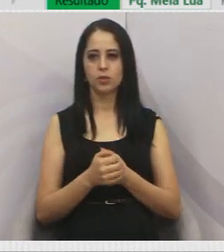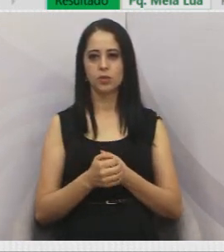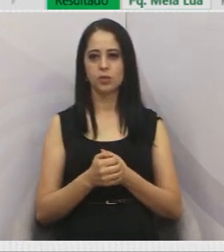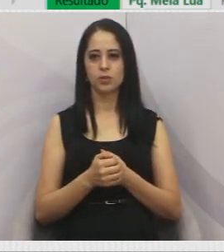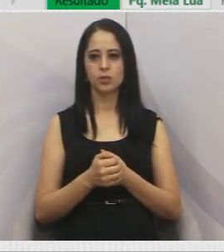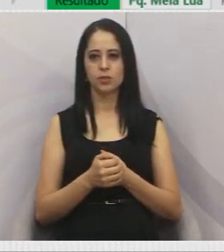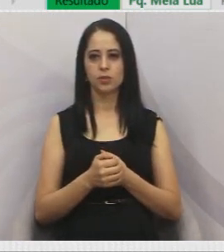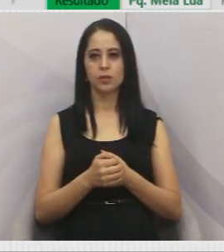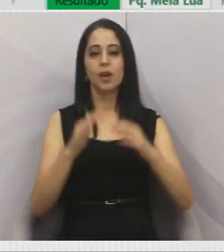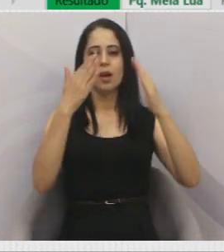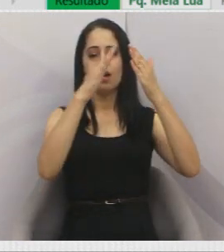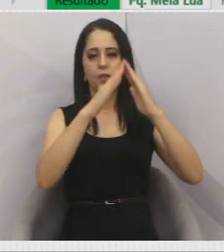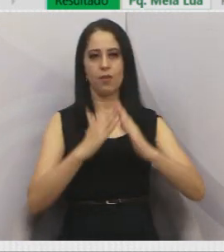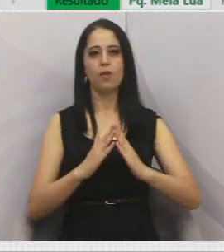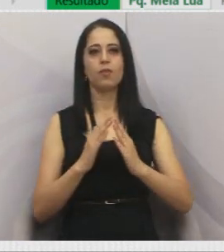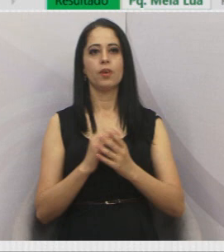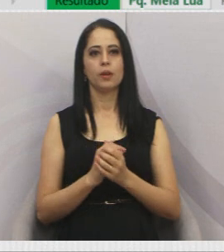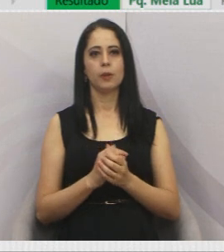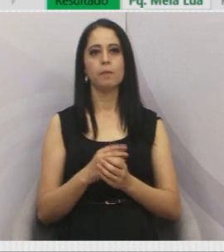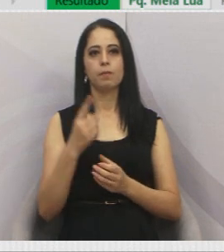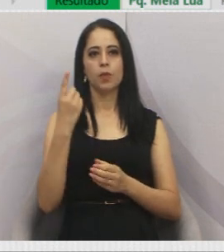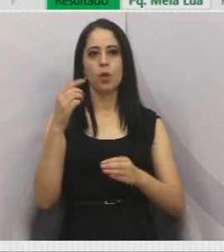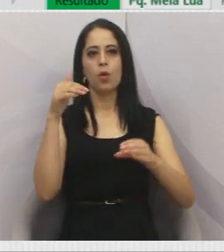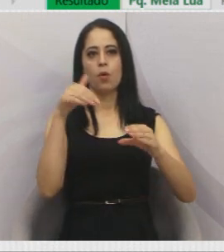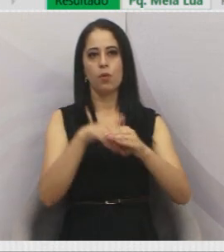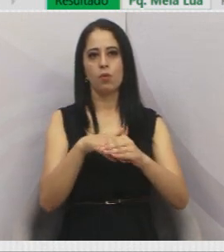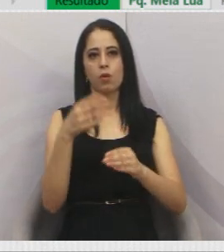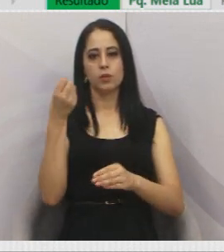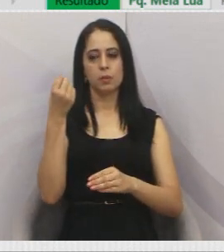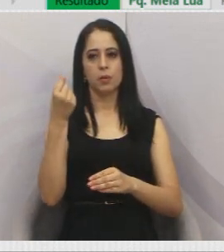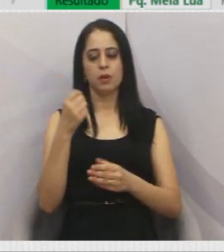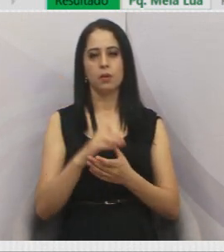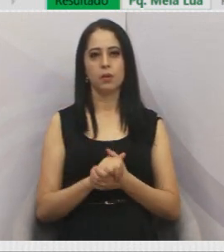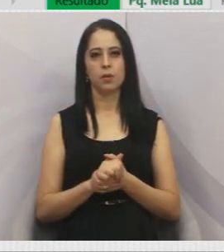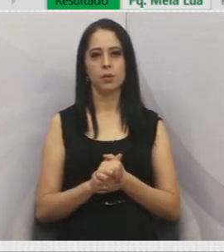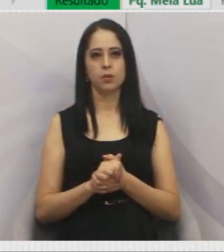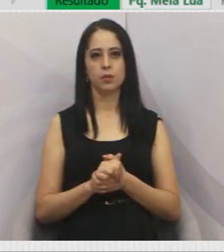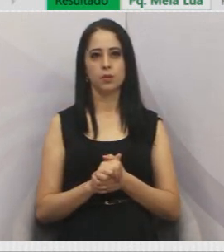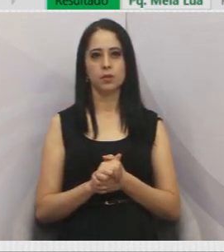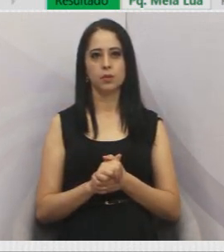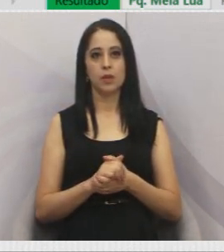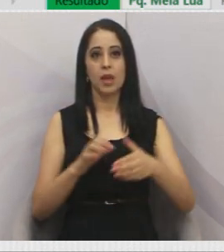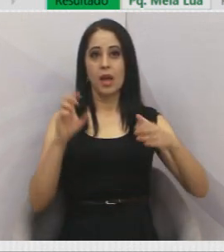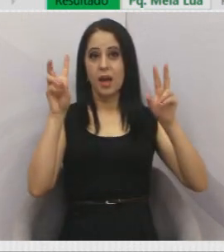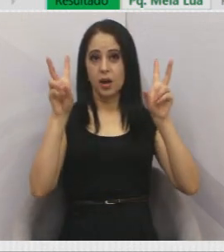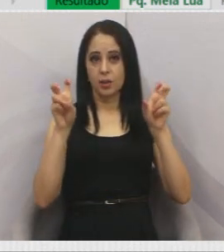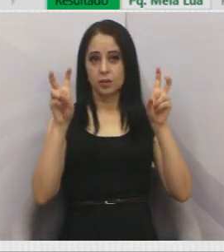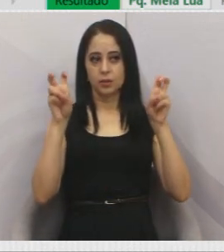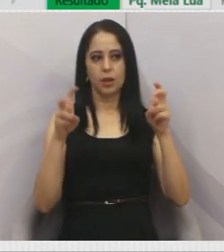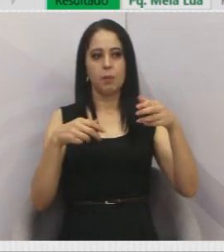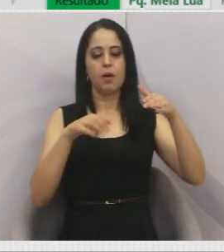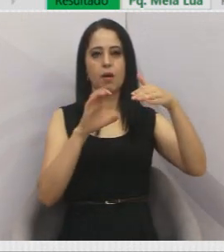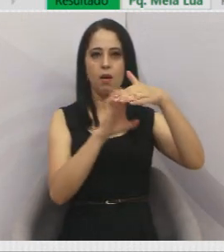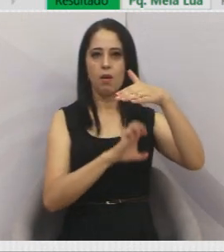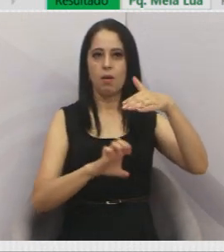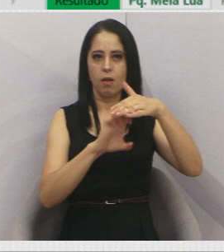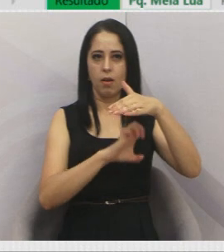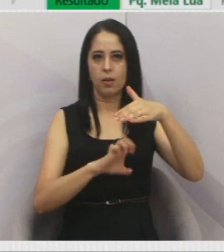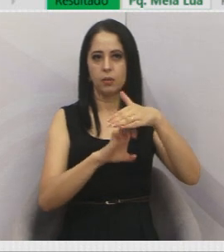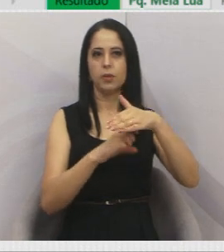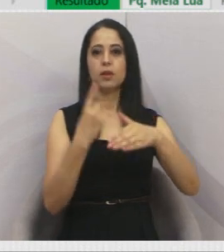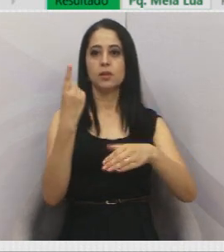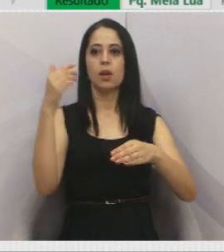Segmento entidade de classe sindical, voto em branco. Segmento empresas e ou entidades profissionais, um